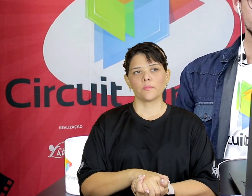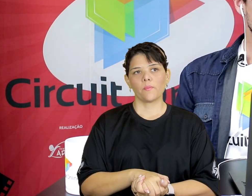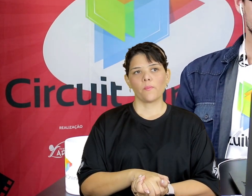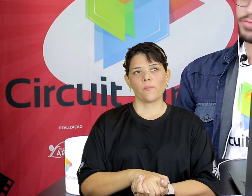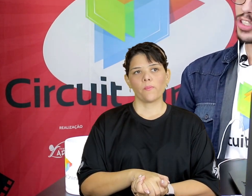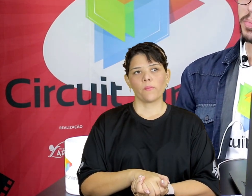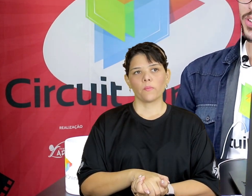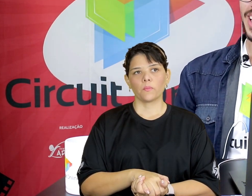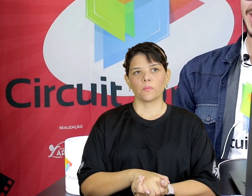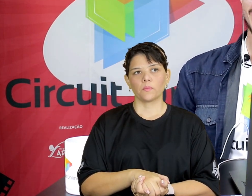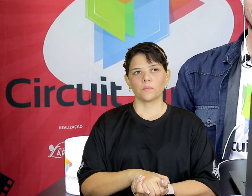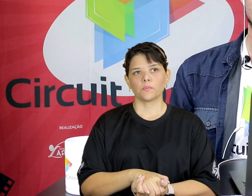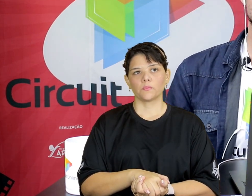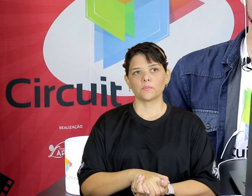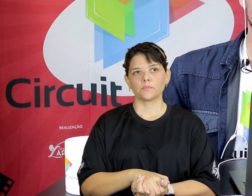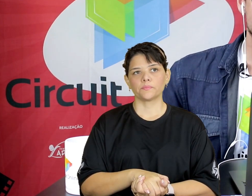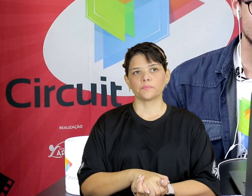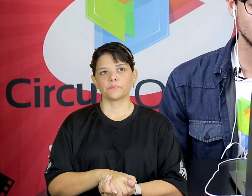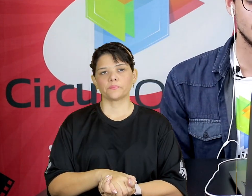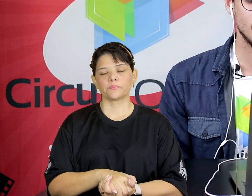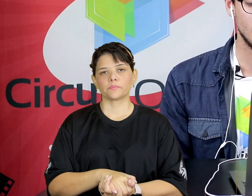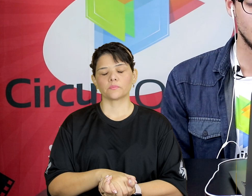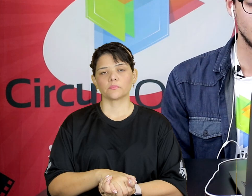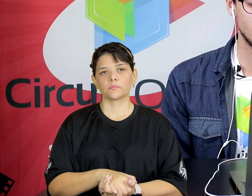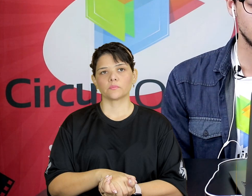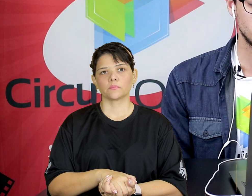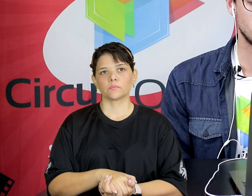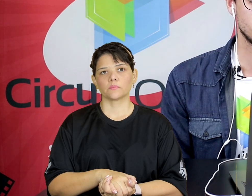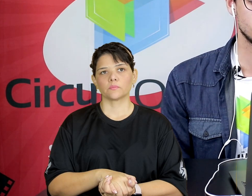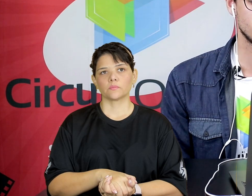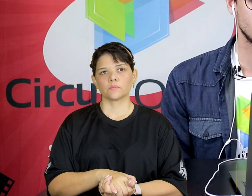E de abertura é isso, vamos lá.